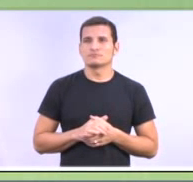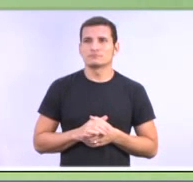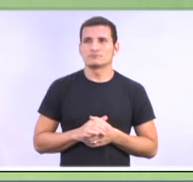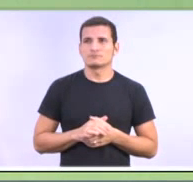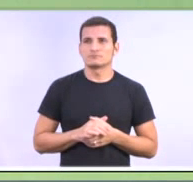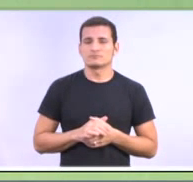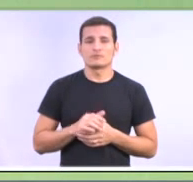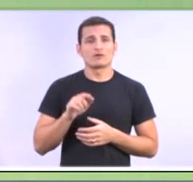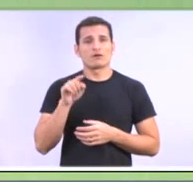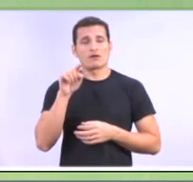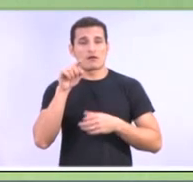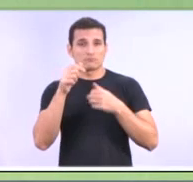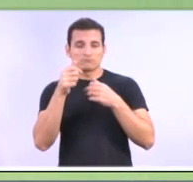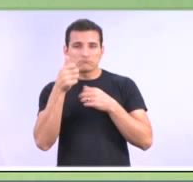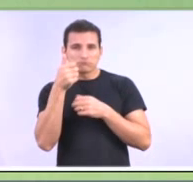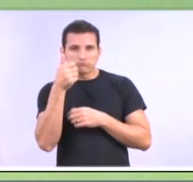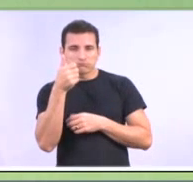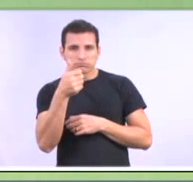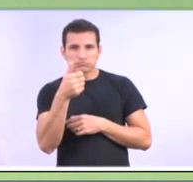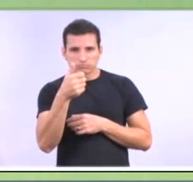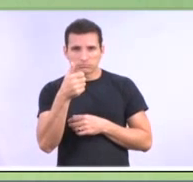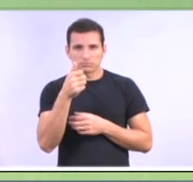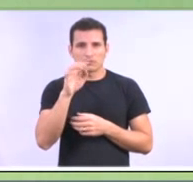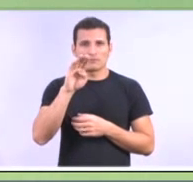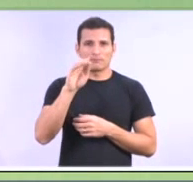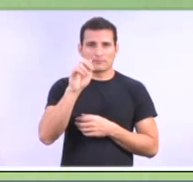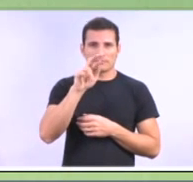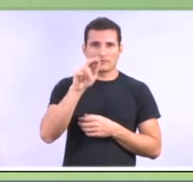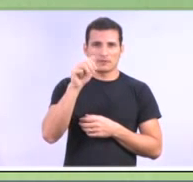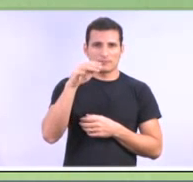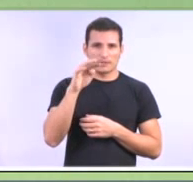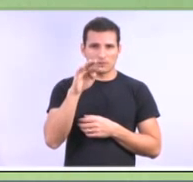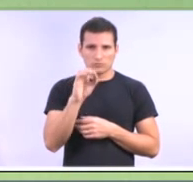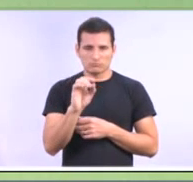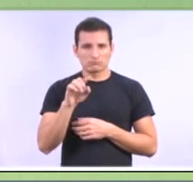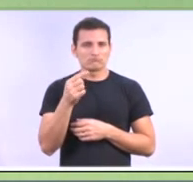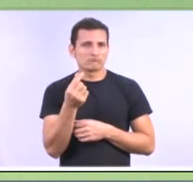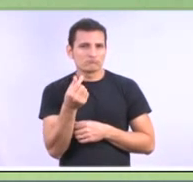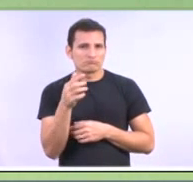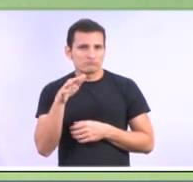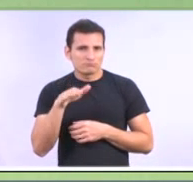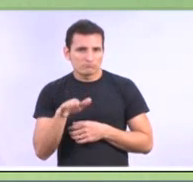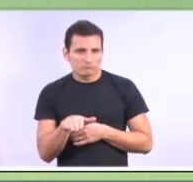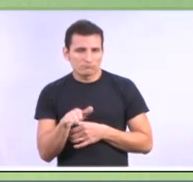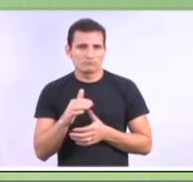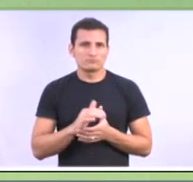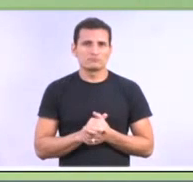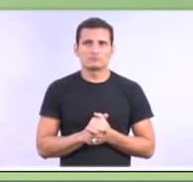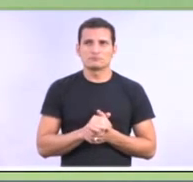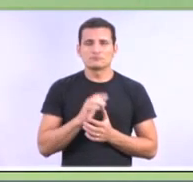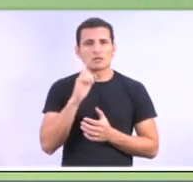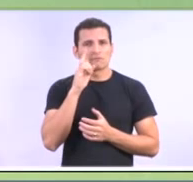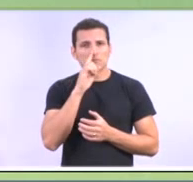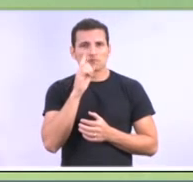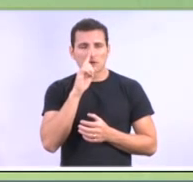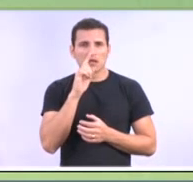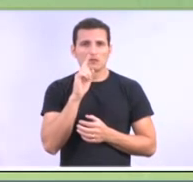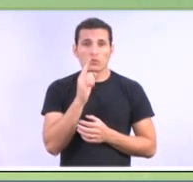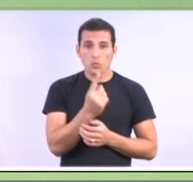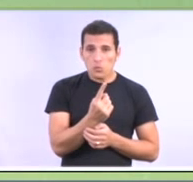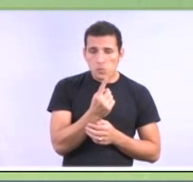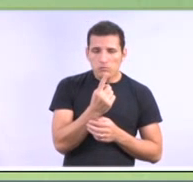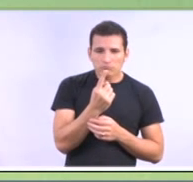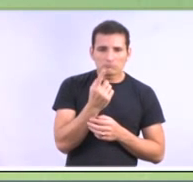Como vantagem, a topologia de barramento tem baixo custo e a falha de um dispositivo não interrompe toda a